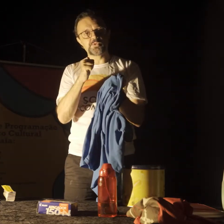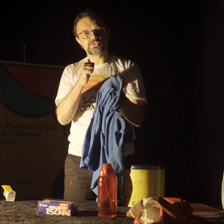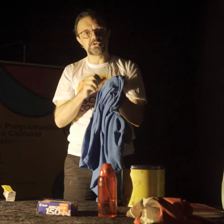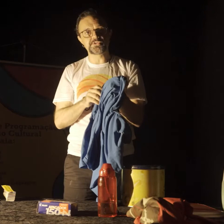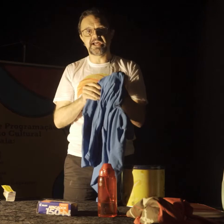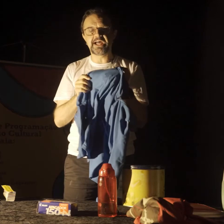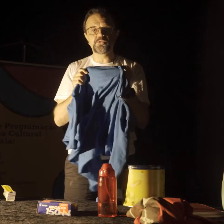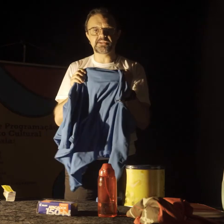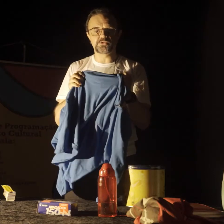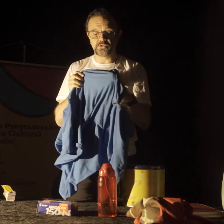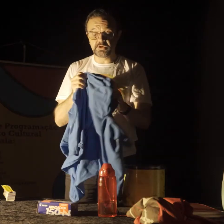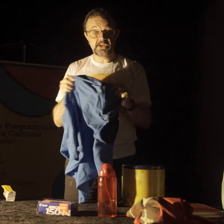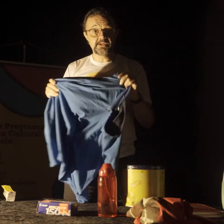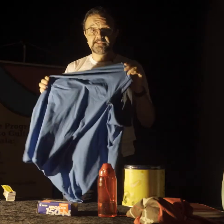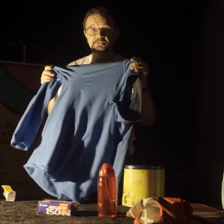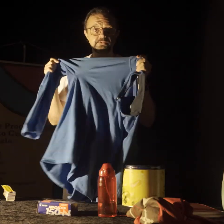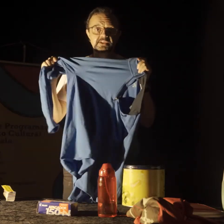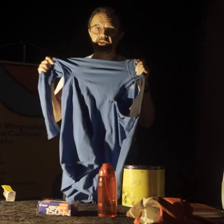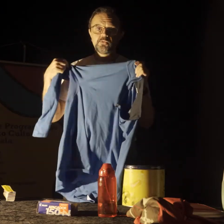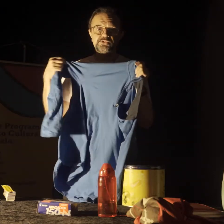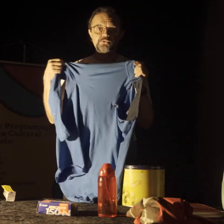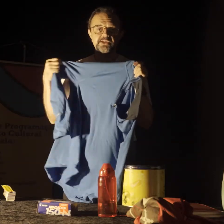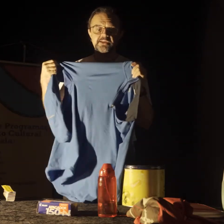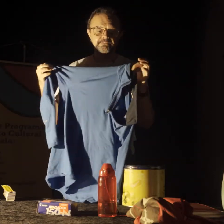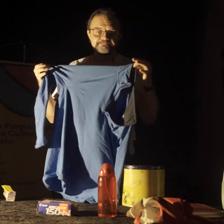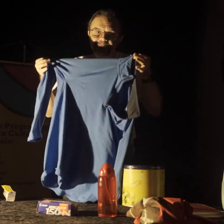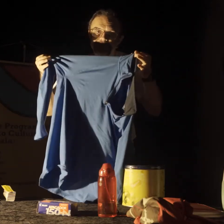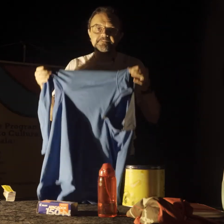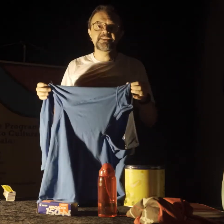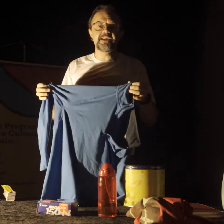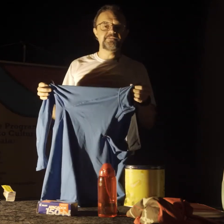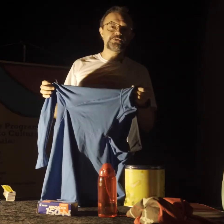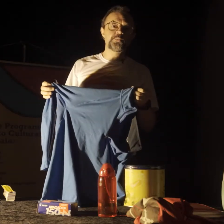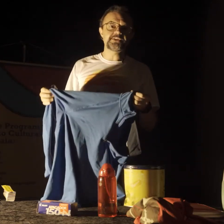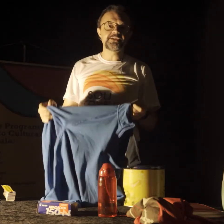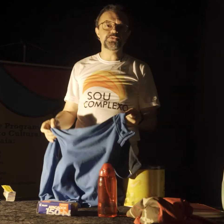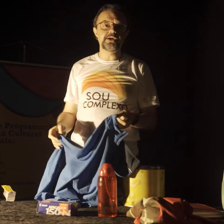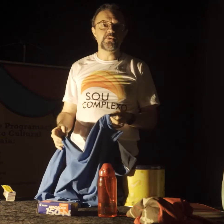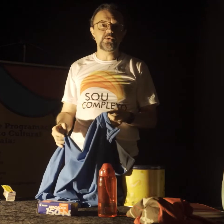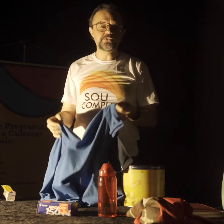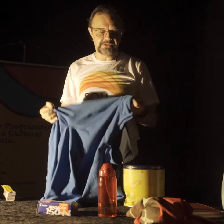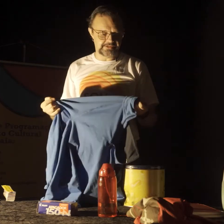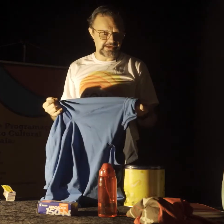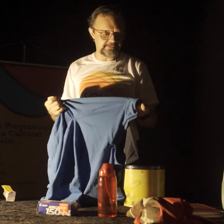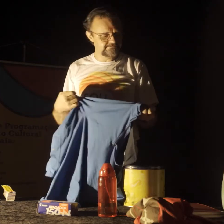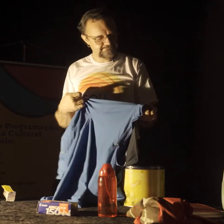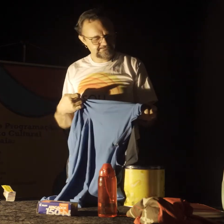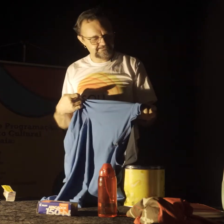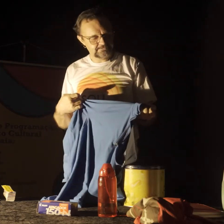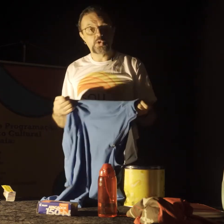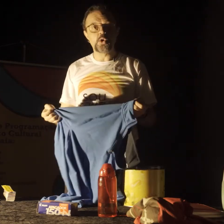refletir nos meus olhos a luz azul. Se eu não tenho o azul aqui, ele vai se comportar de uma